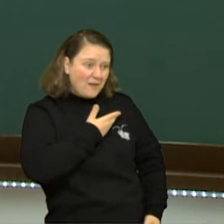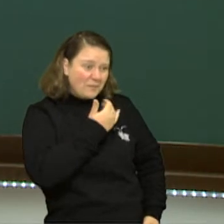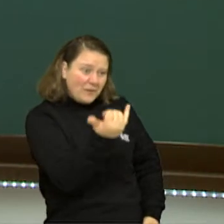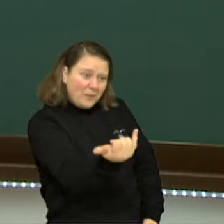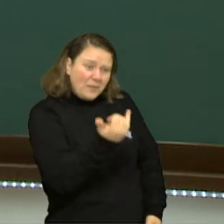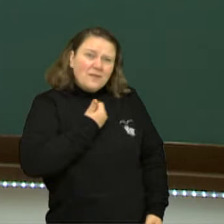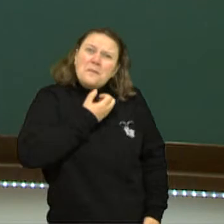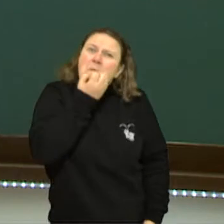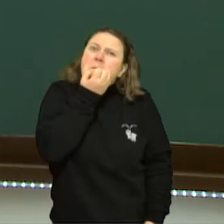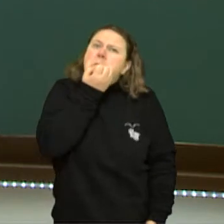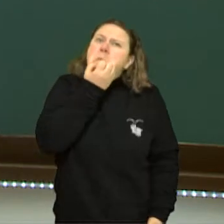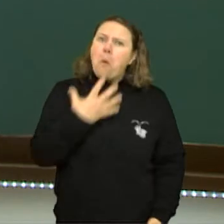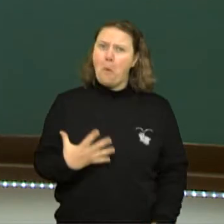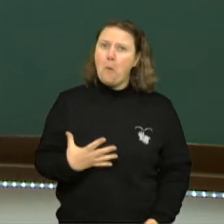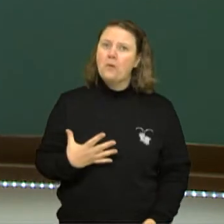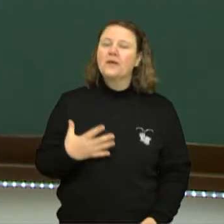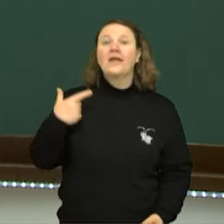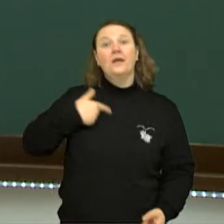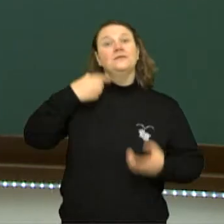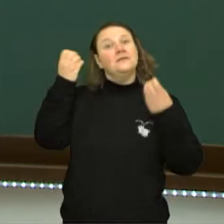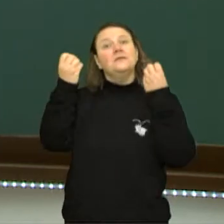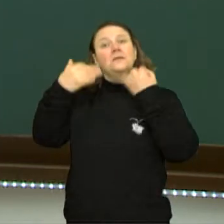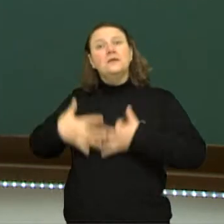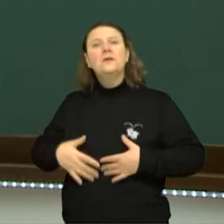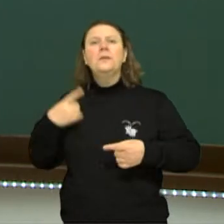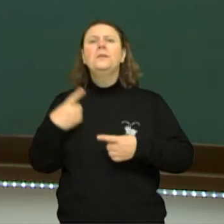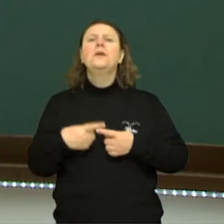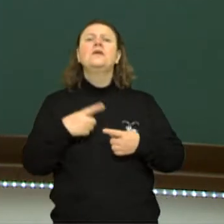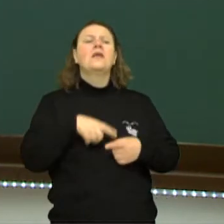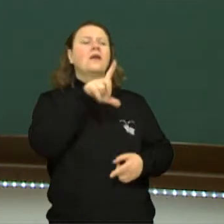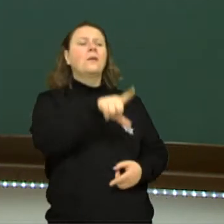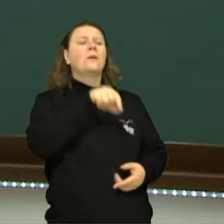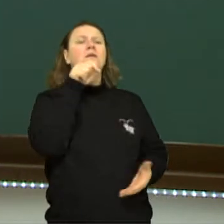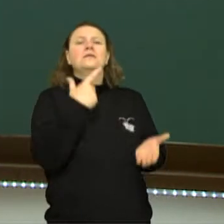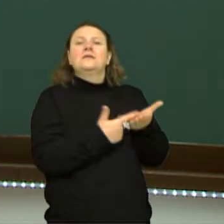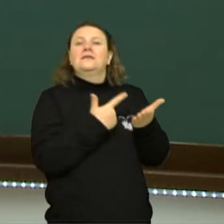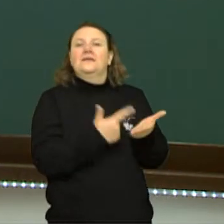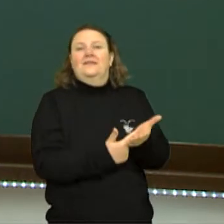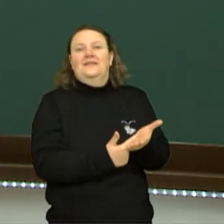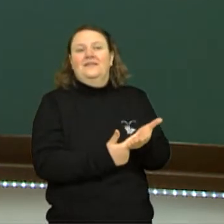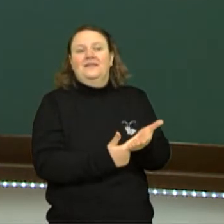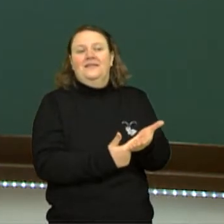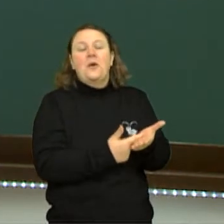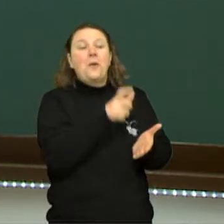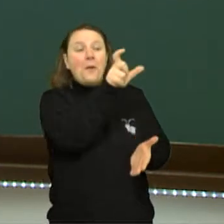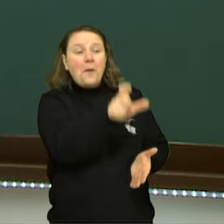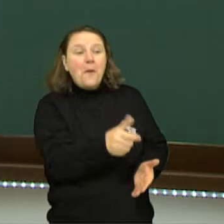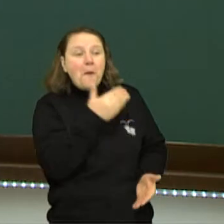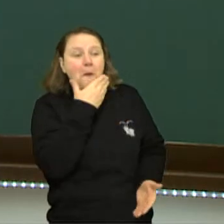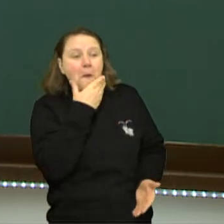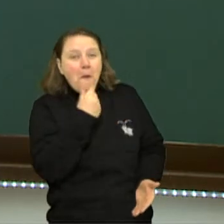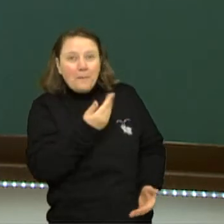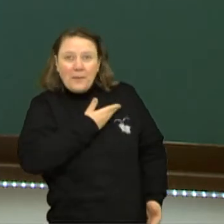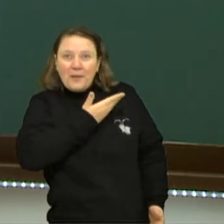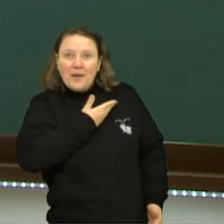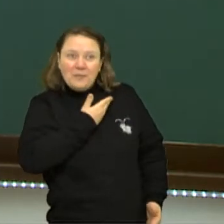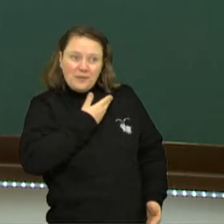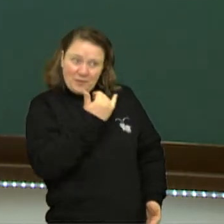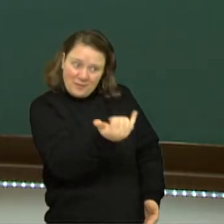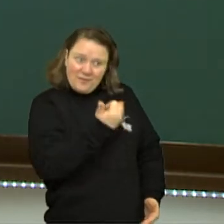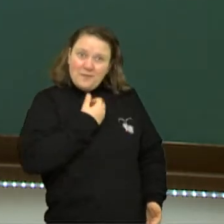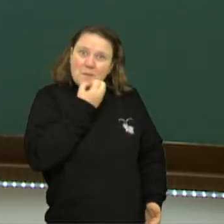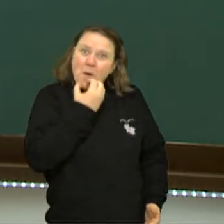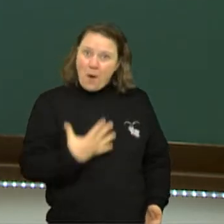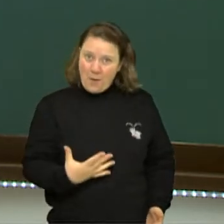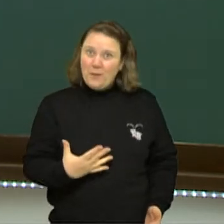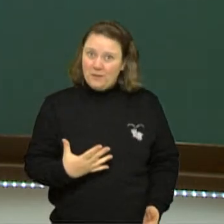eu estou explicando o porquê eu li o livro, porque meu amigo me recomendou. Esses discourse markers apresentam mensagens diversas, como a gente vai